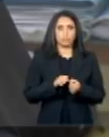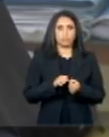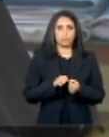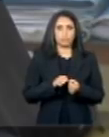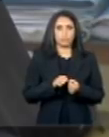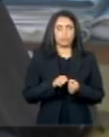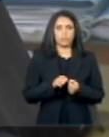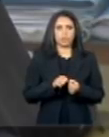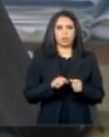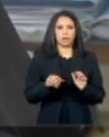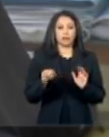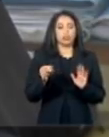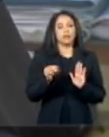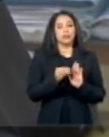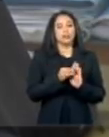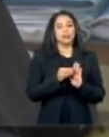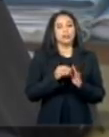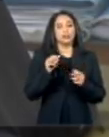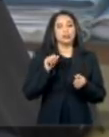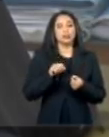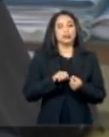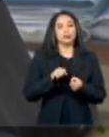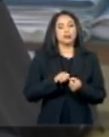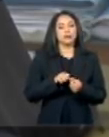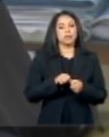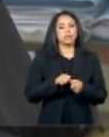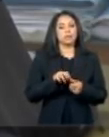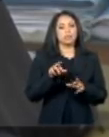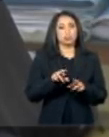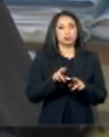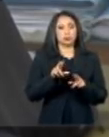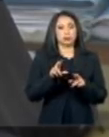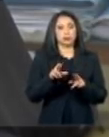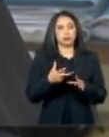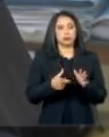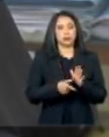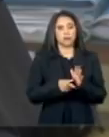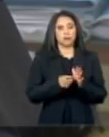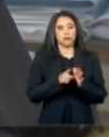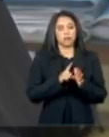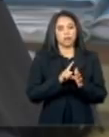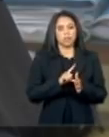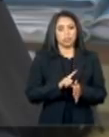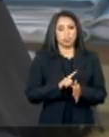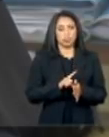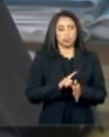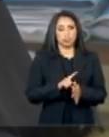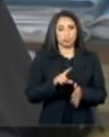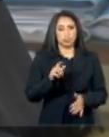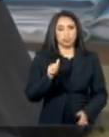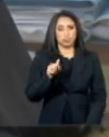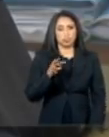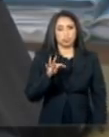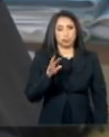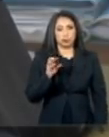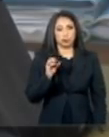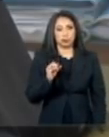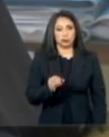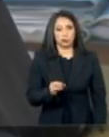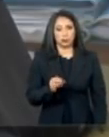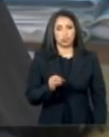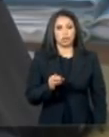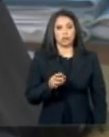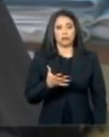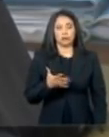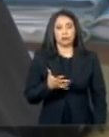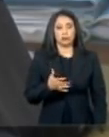concessivo efeito a título preliminar que programe coo do ato o programa eco do ato